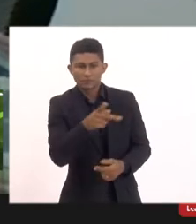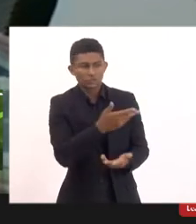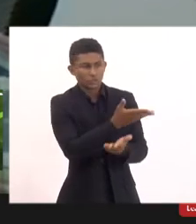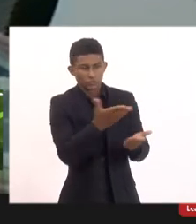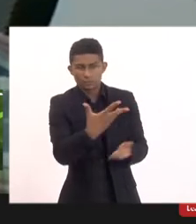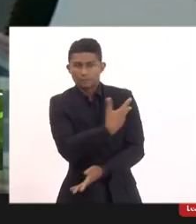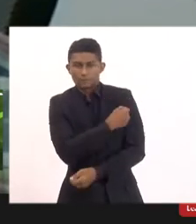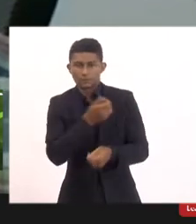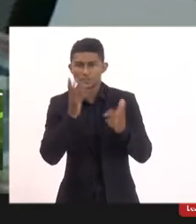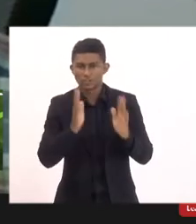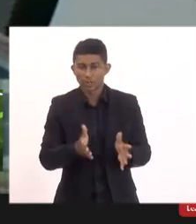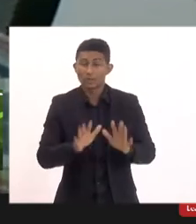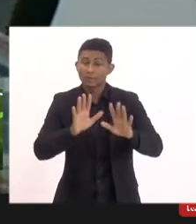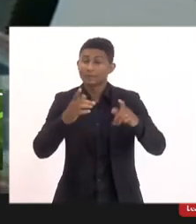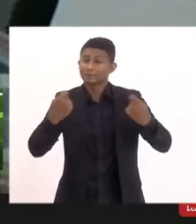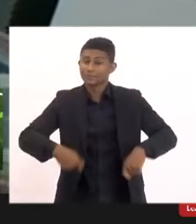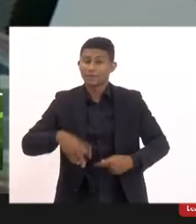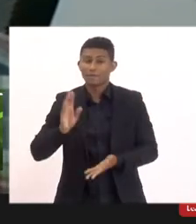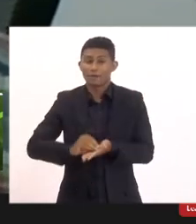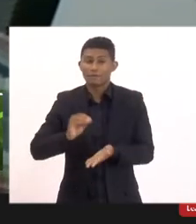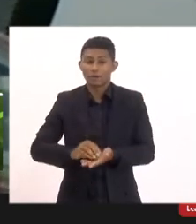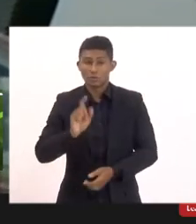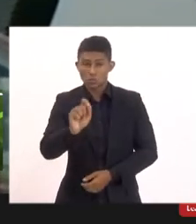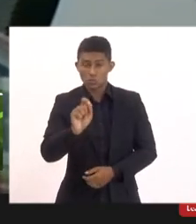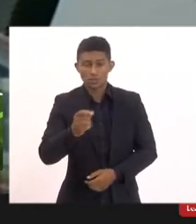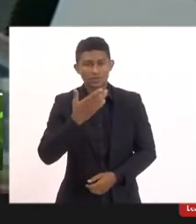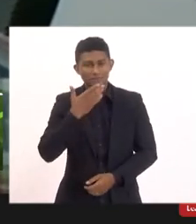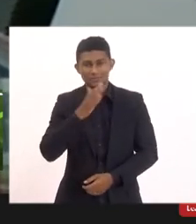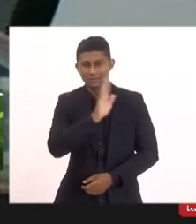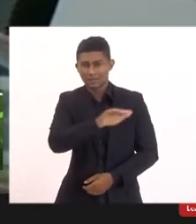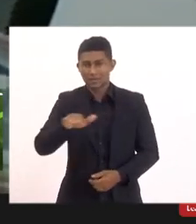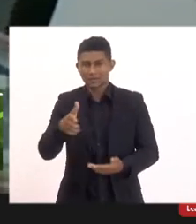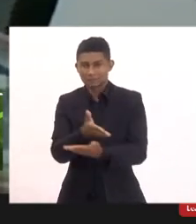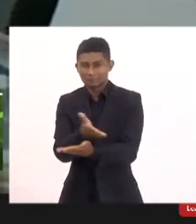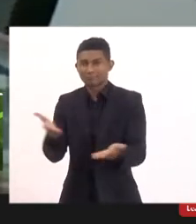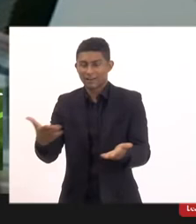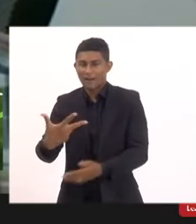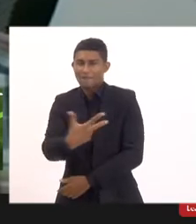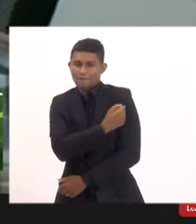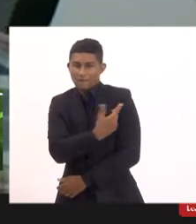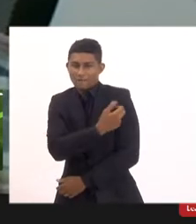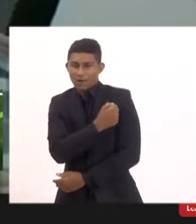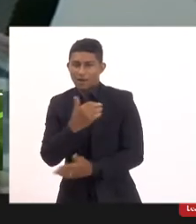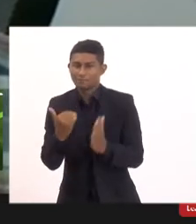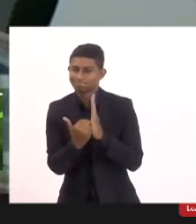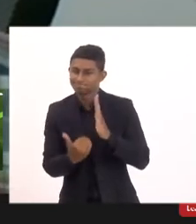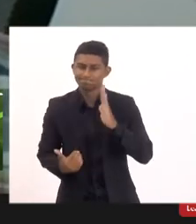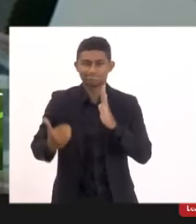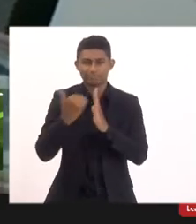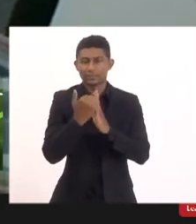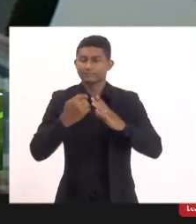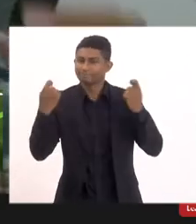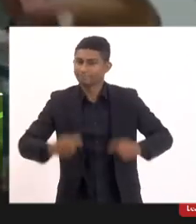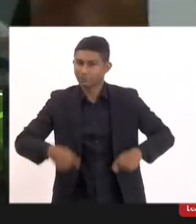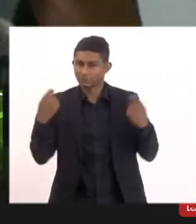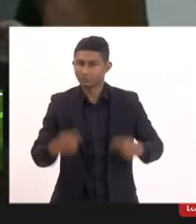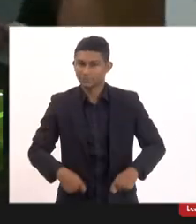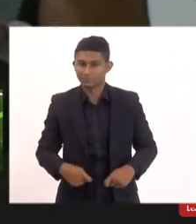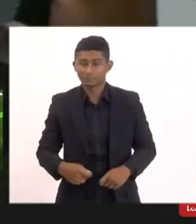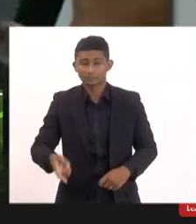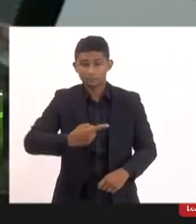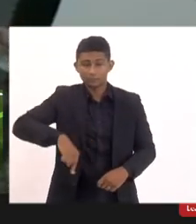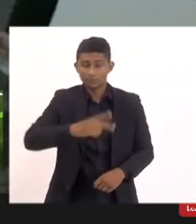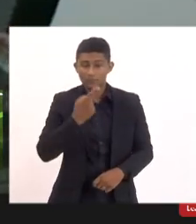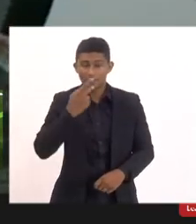vacinação de crianças, né? A gente tem discutido, isso é uma ampla discussão no Brasil inteiro, sobre a questão da obrigatoriedade da vacina, né?